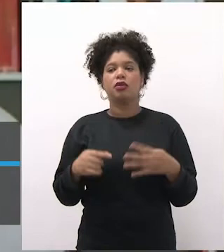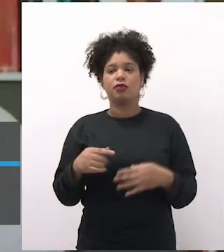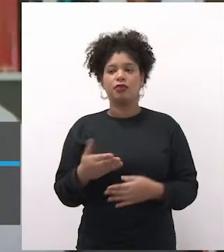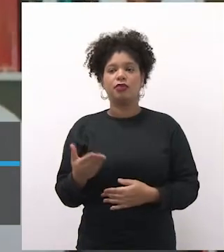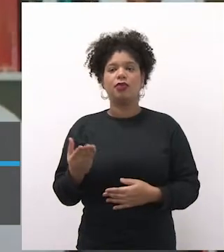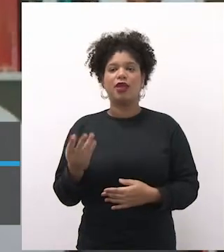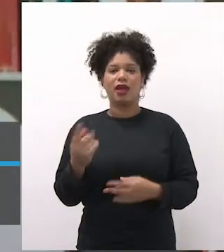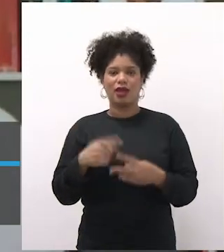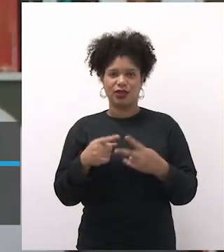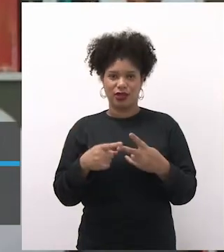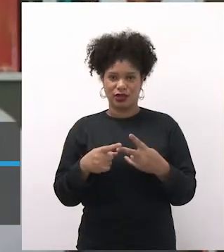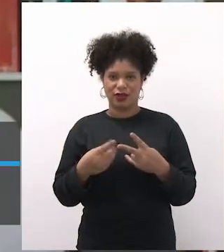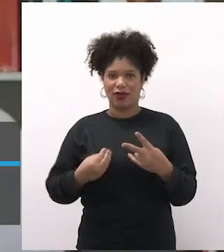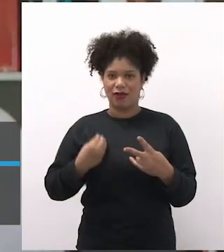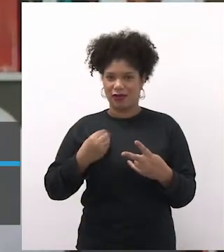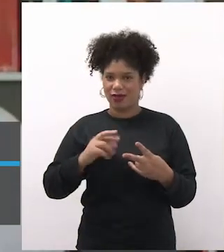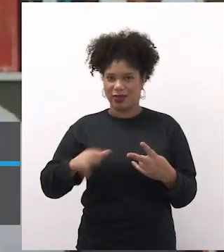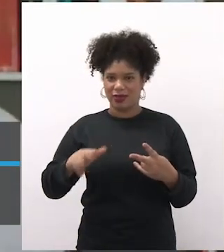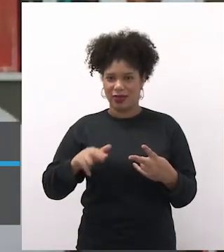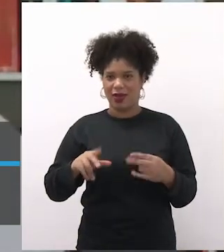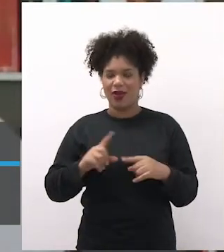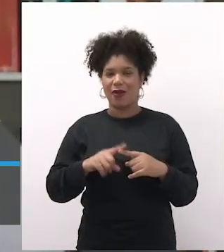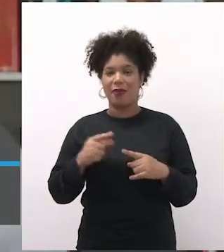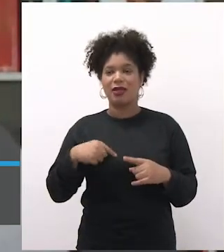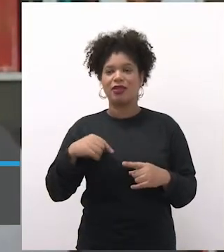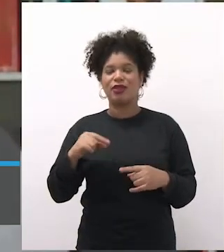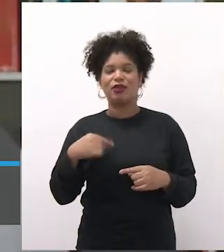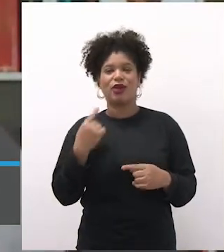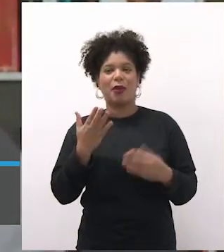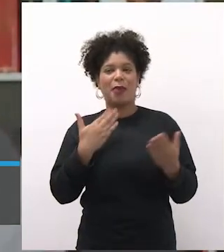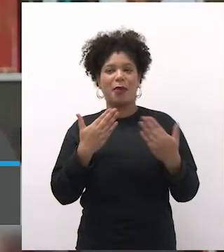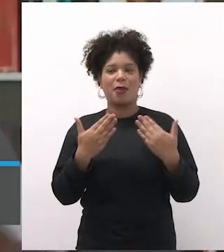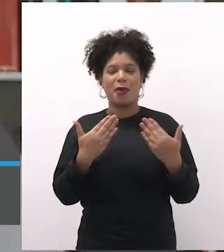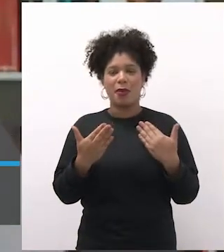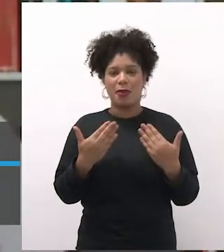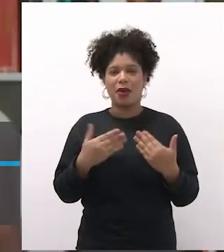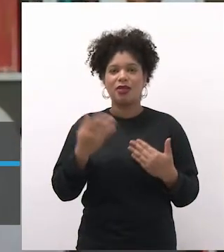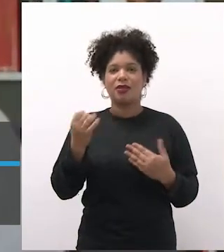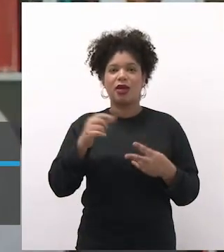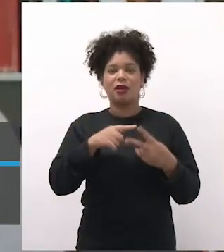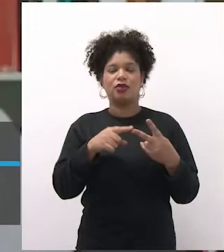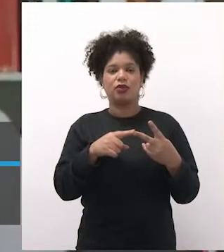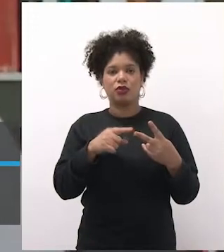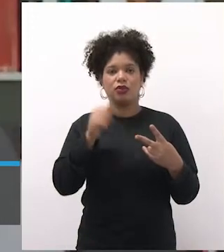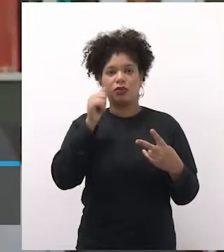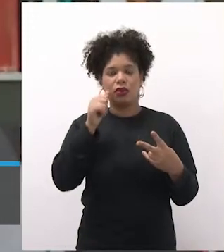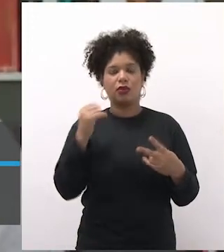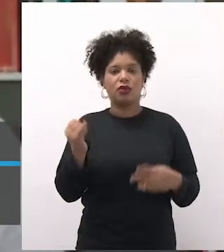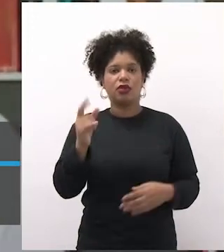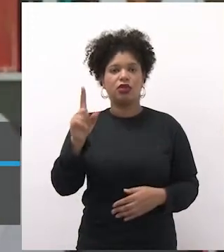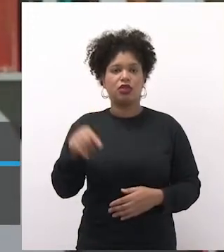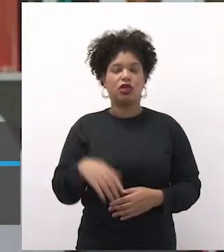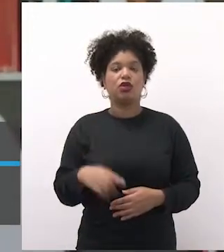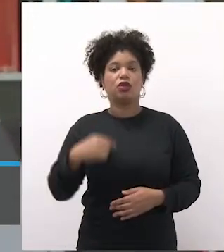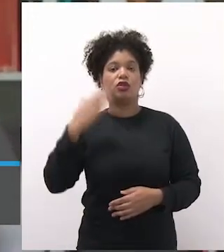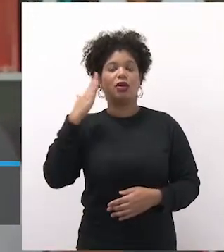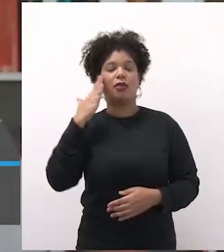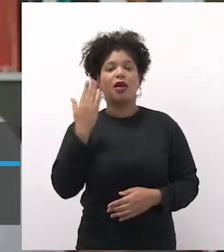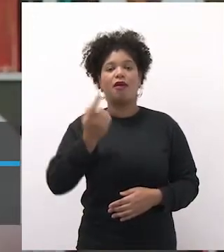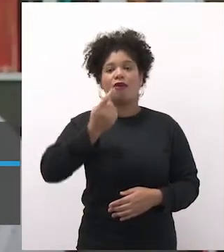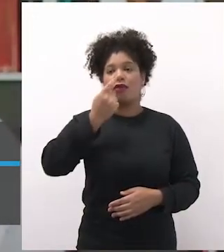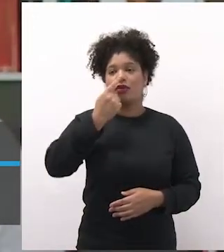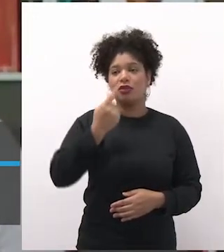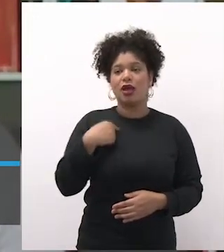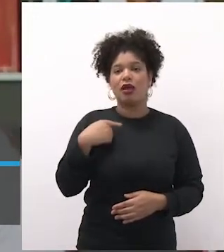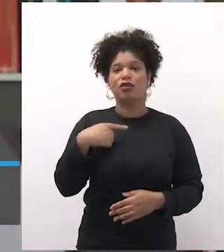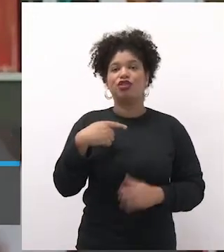sempre faço questão de frisar isso nos momentos que a gente tem os encontros, porque, assim, a gente precisa saber essa questão de afinidade, de tempo, de